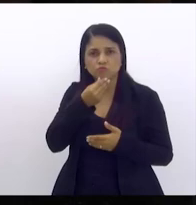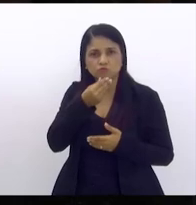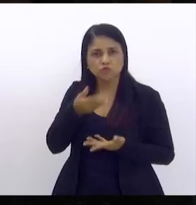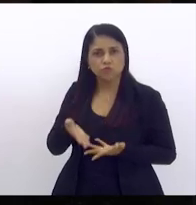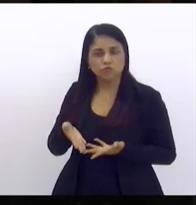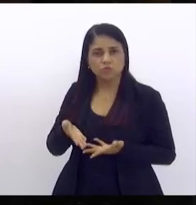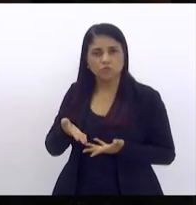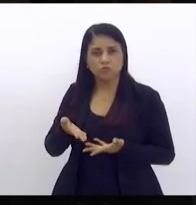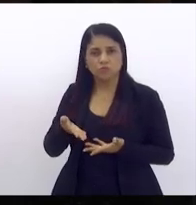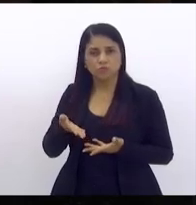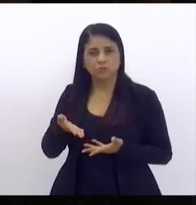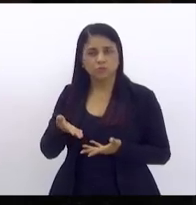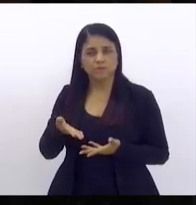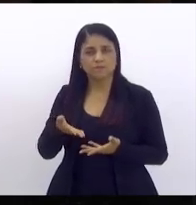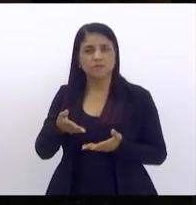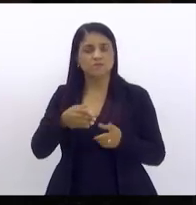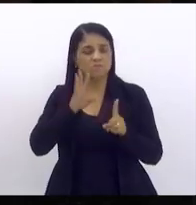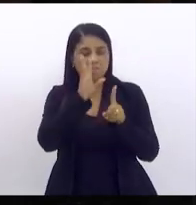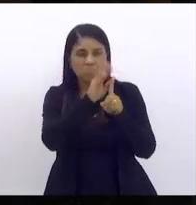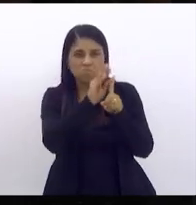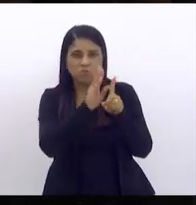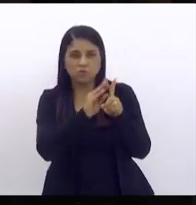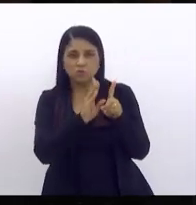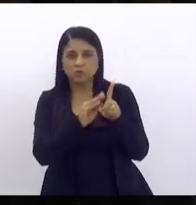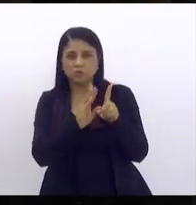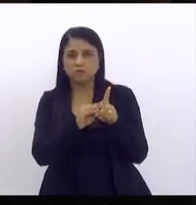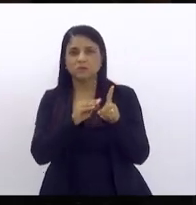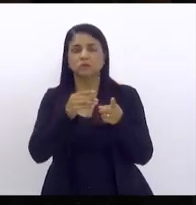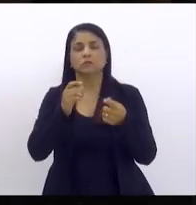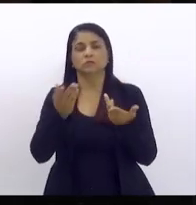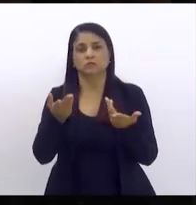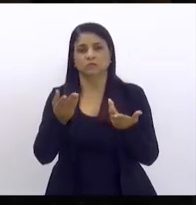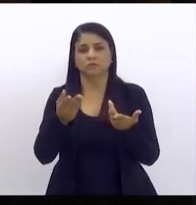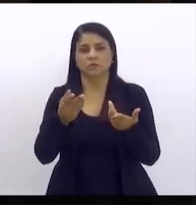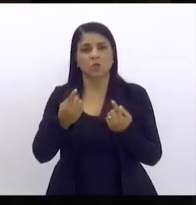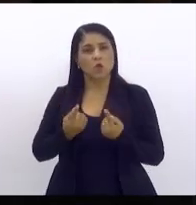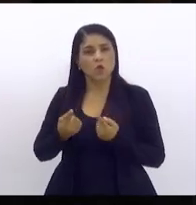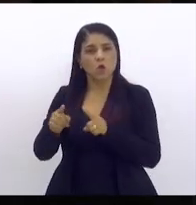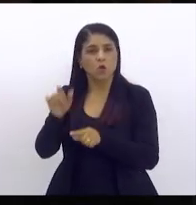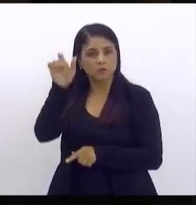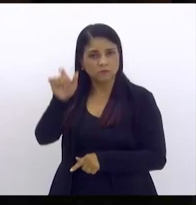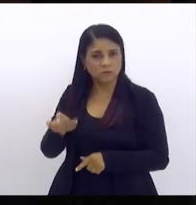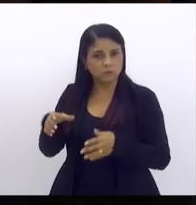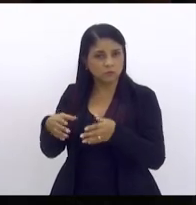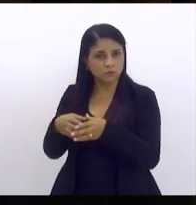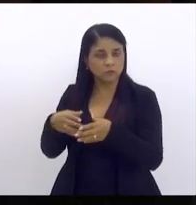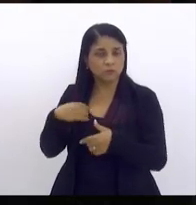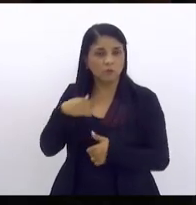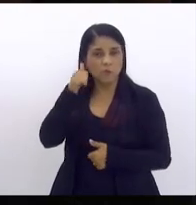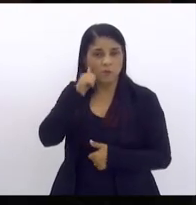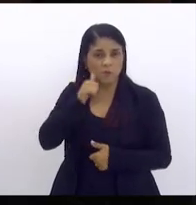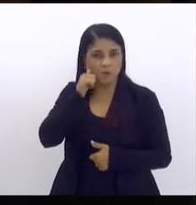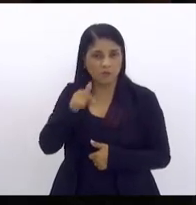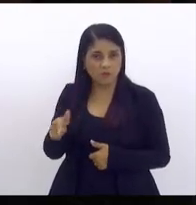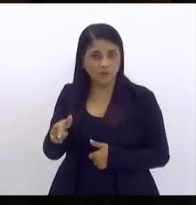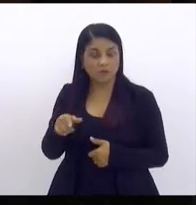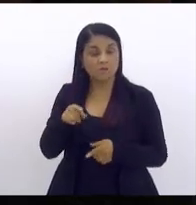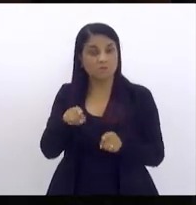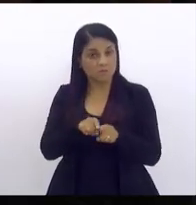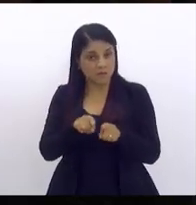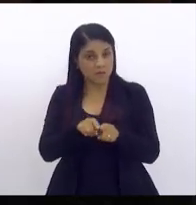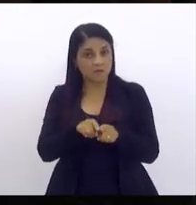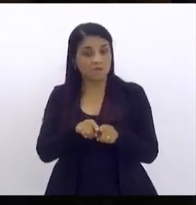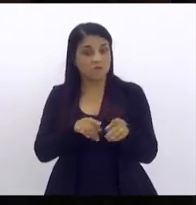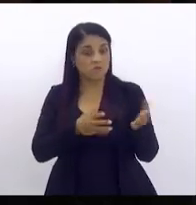de importunação sexual contra as mulheres, estava ali um elemento que é central também.